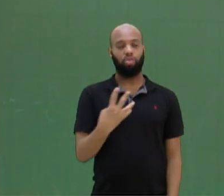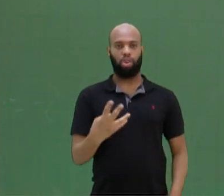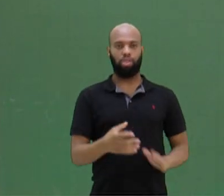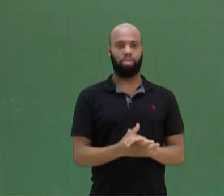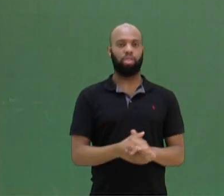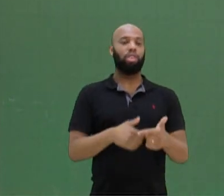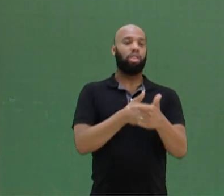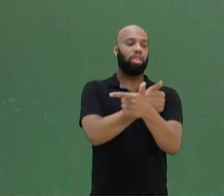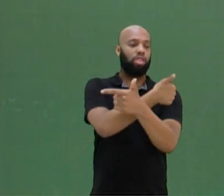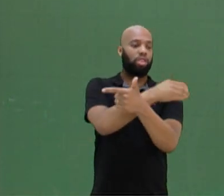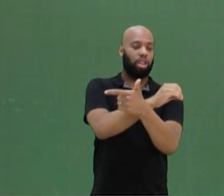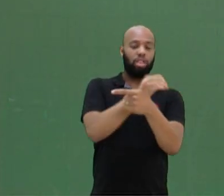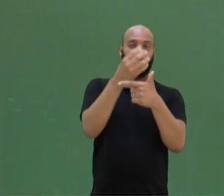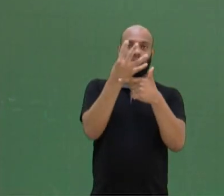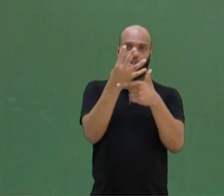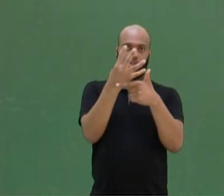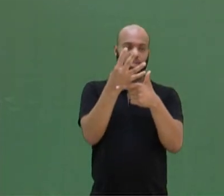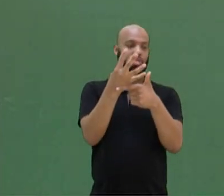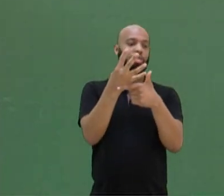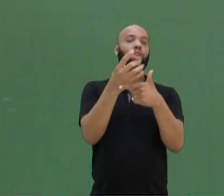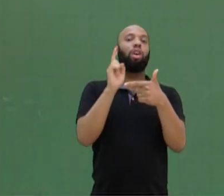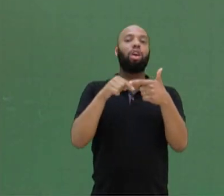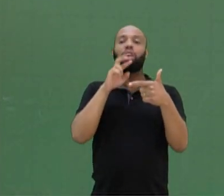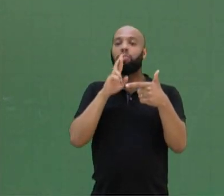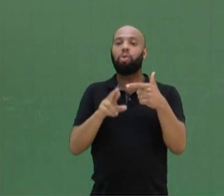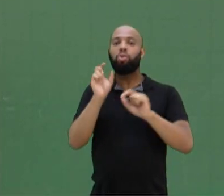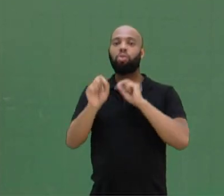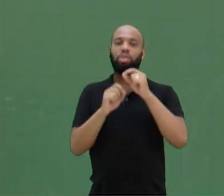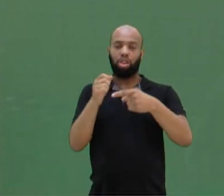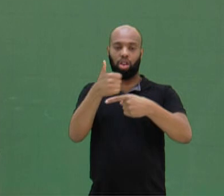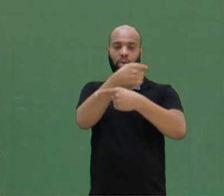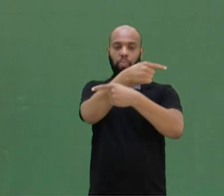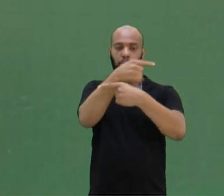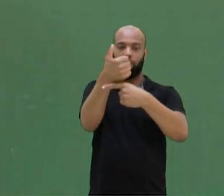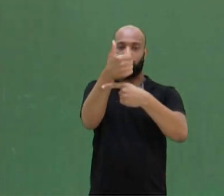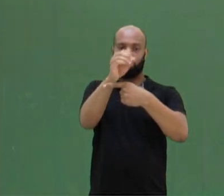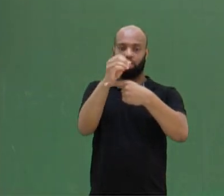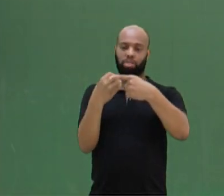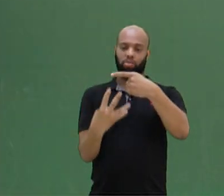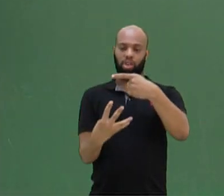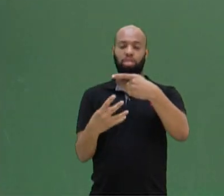e o termo independente C não tem, para nós, vale 0.